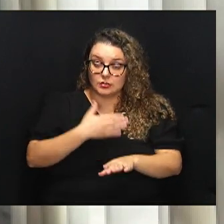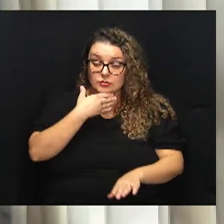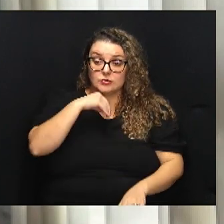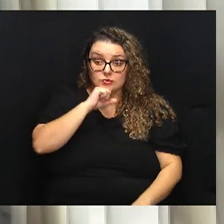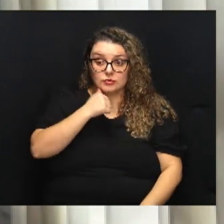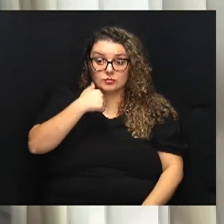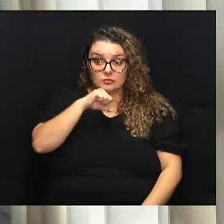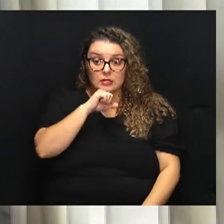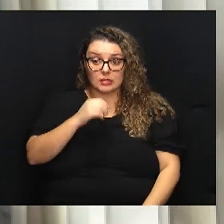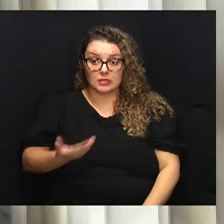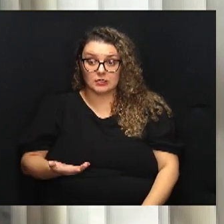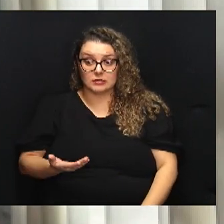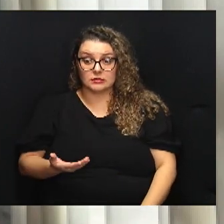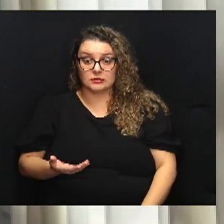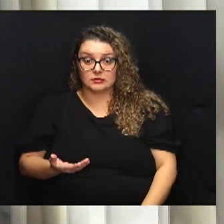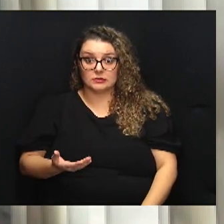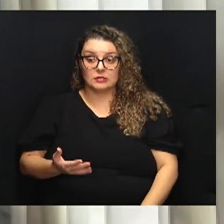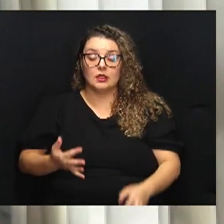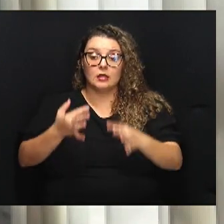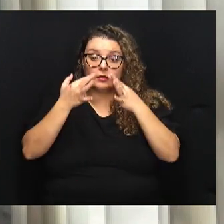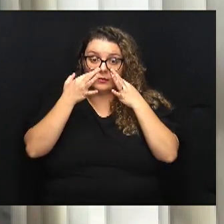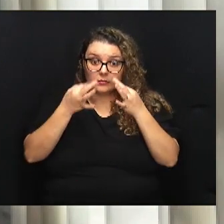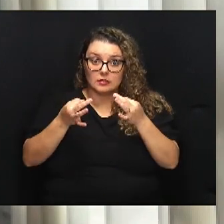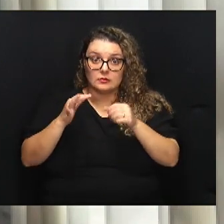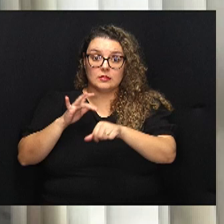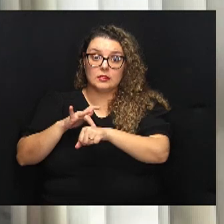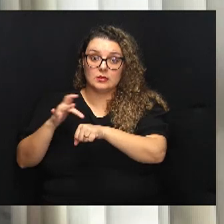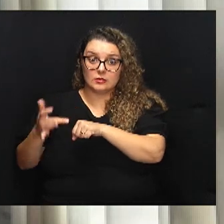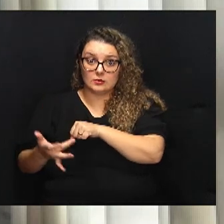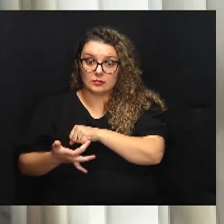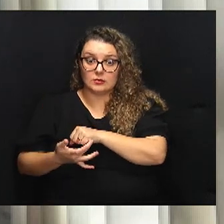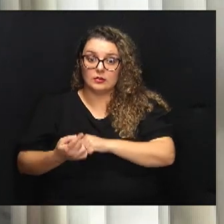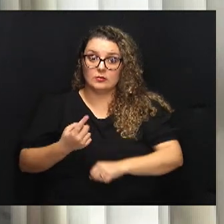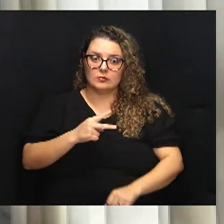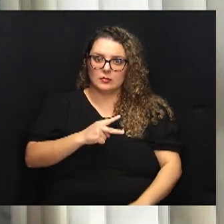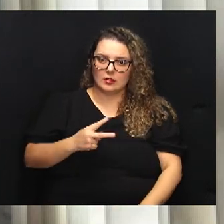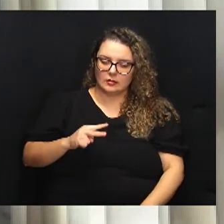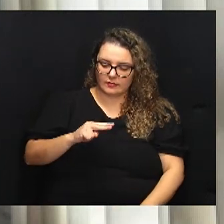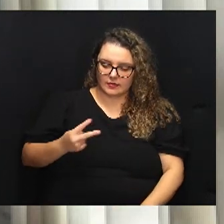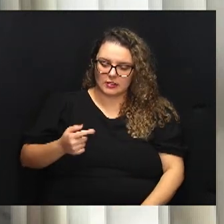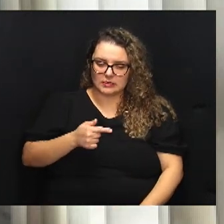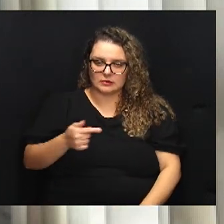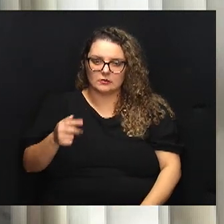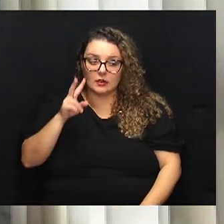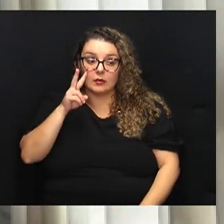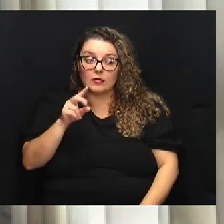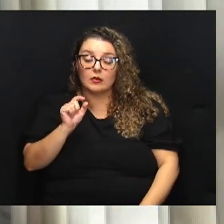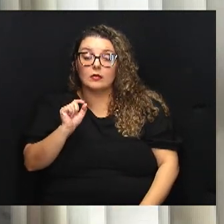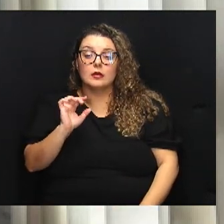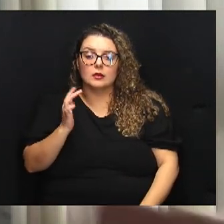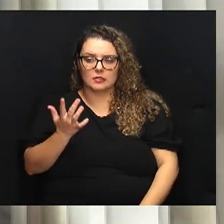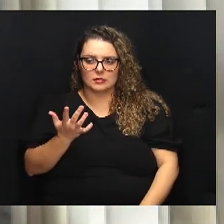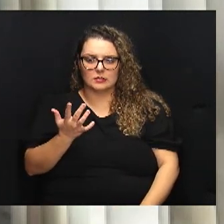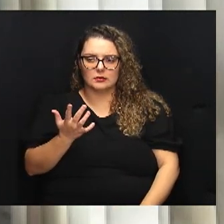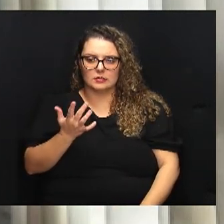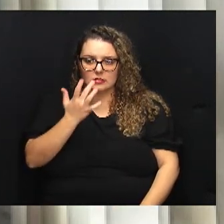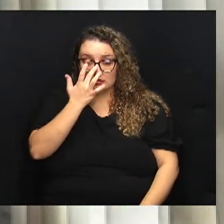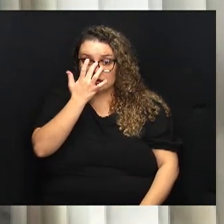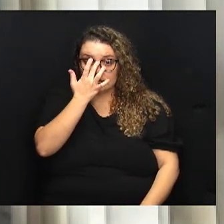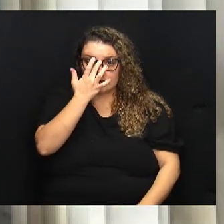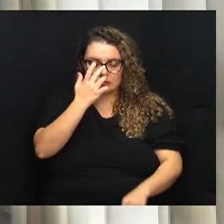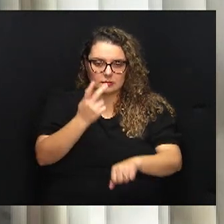pais é: fique atento às redes sociais. Uma vez por semana, dá uma olhada lá, vê o que está acontecendo e